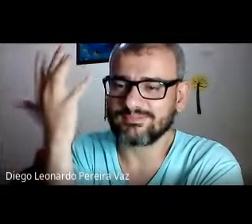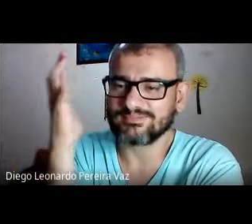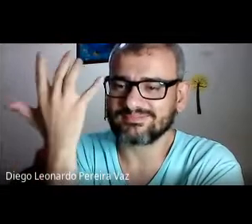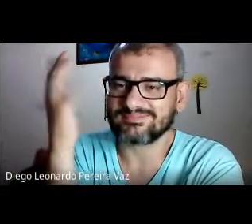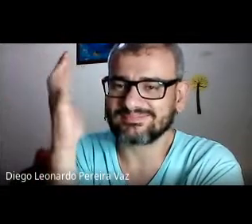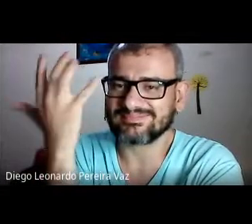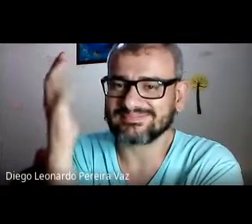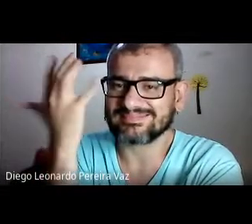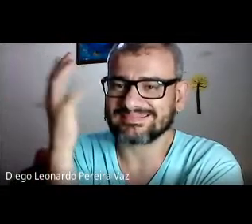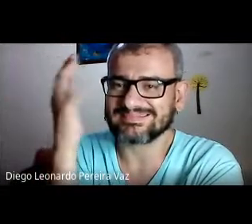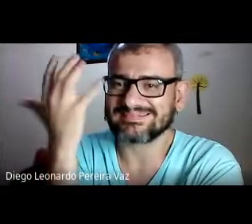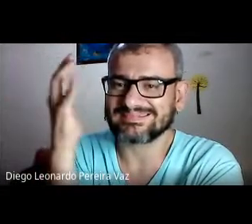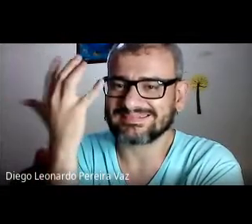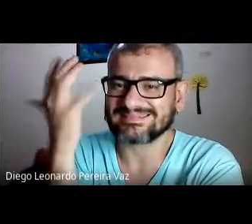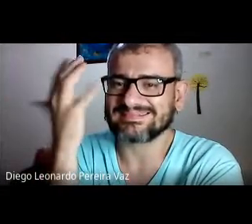have